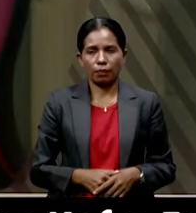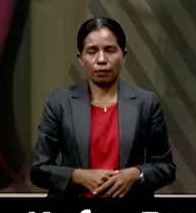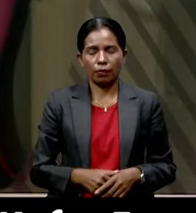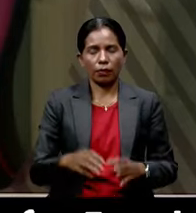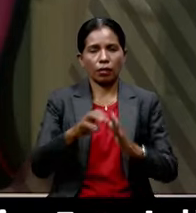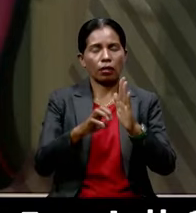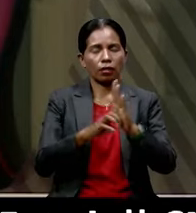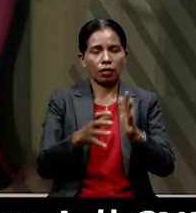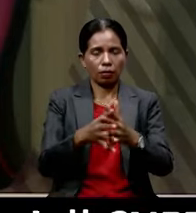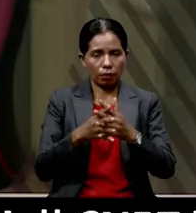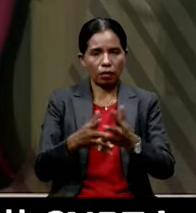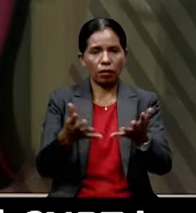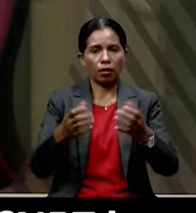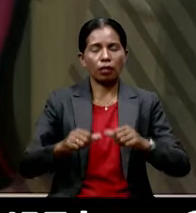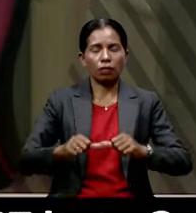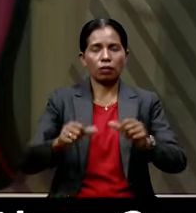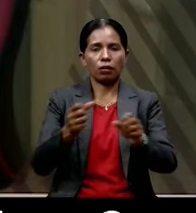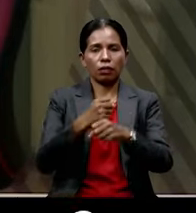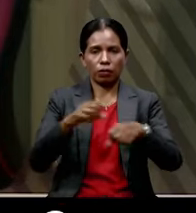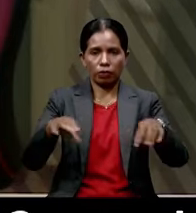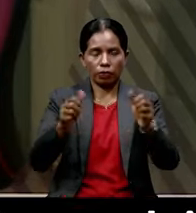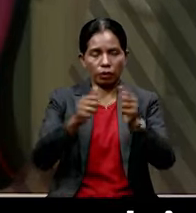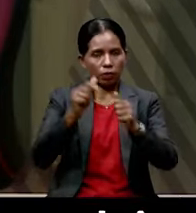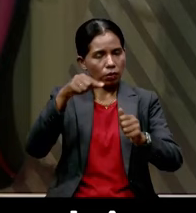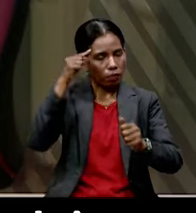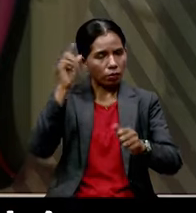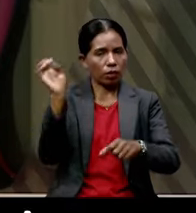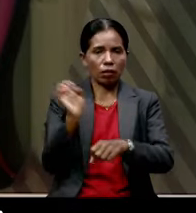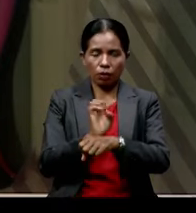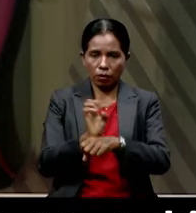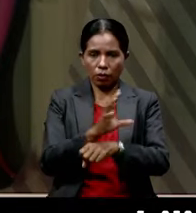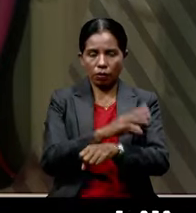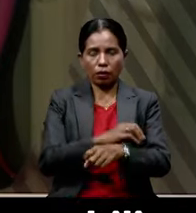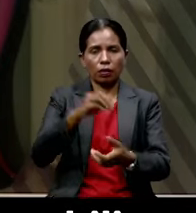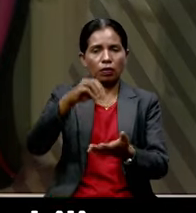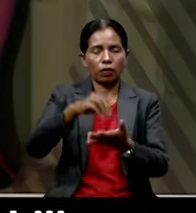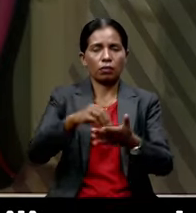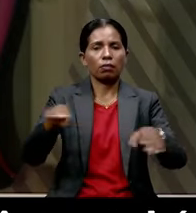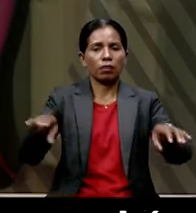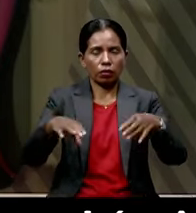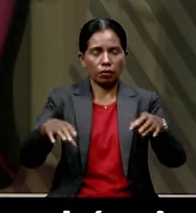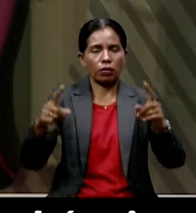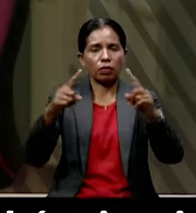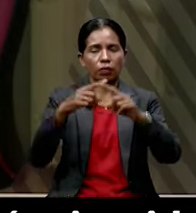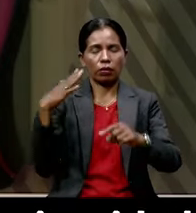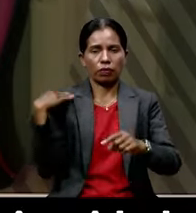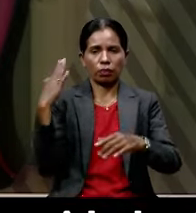Estados Unidos de América quer continuar a cooperação com o governo e a área economia, onde cria campo de serviço baseado em